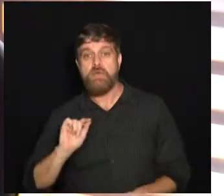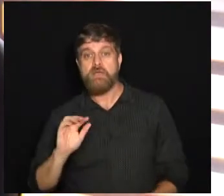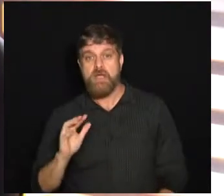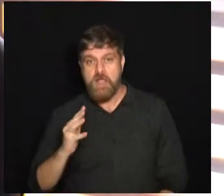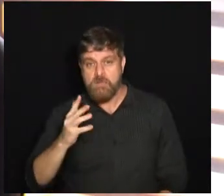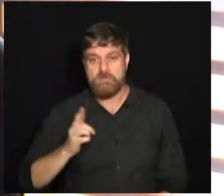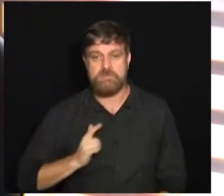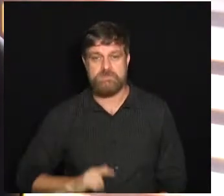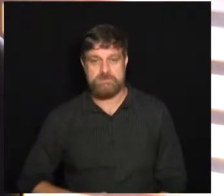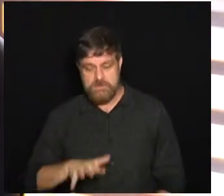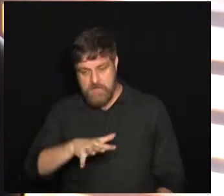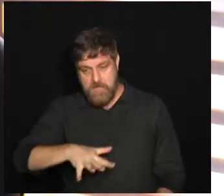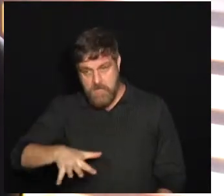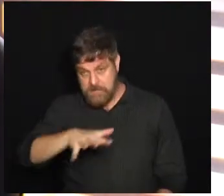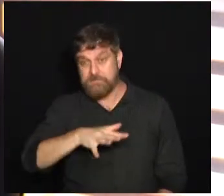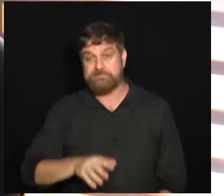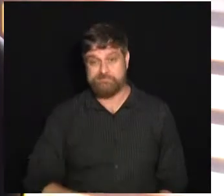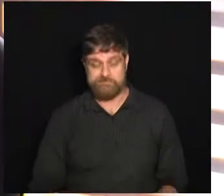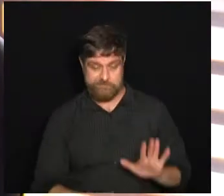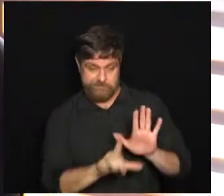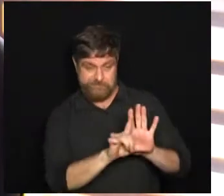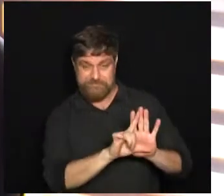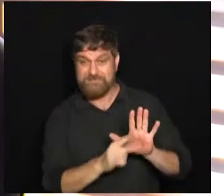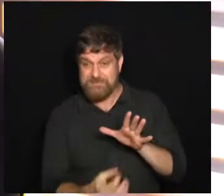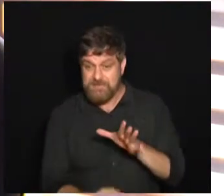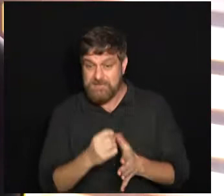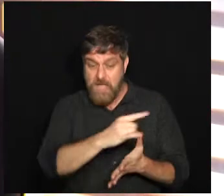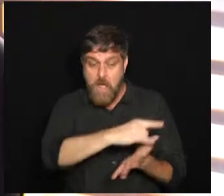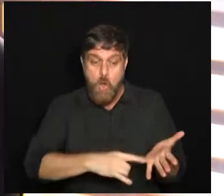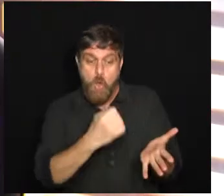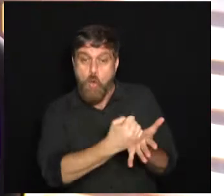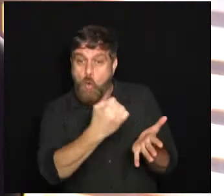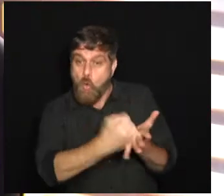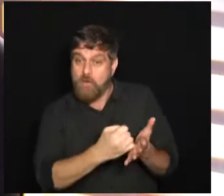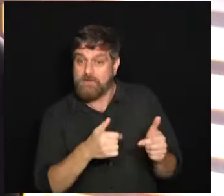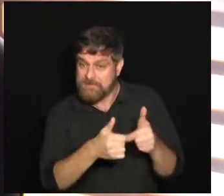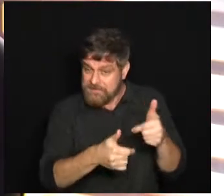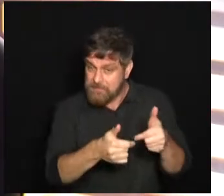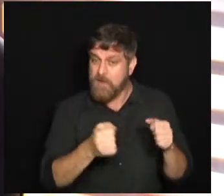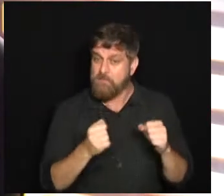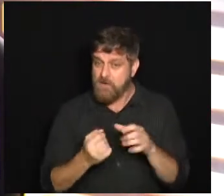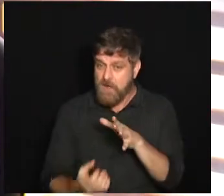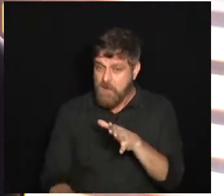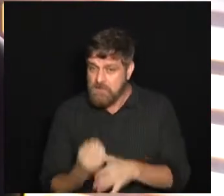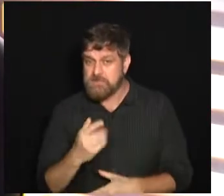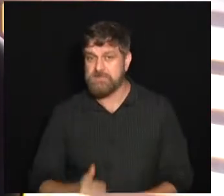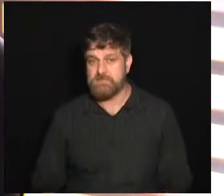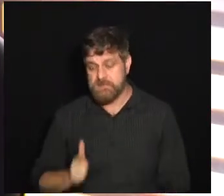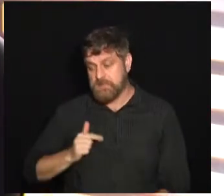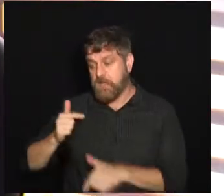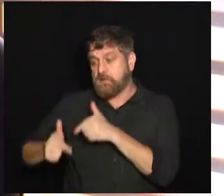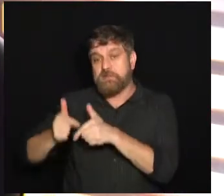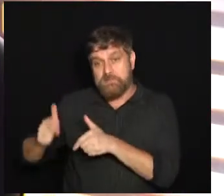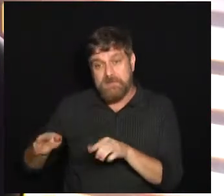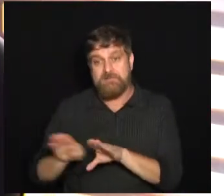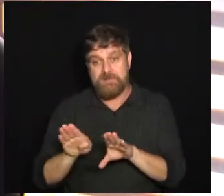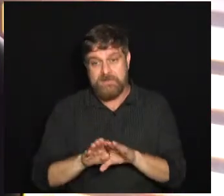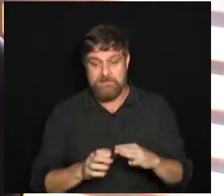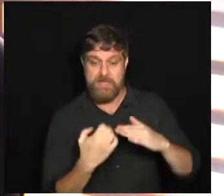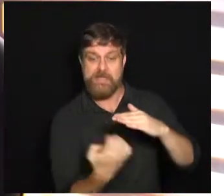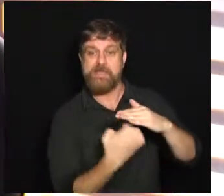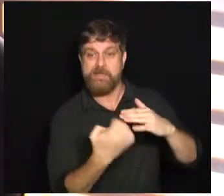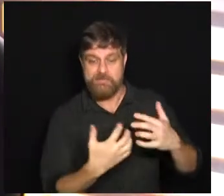jurídicos que podem acontecer dentro do contrato de trabalho. Isso pode afetar tanto a preservação do emprego quanto a continuidade